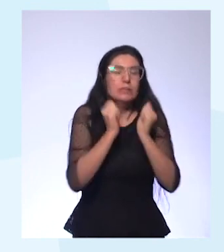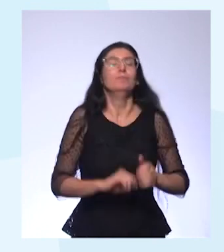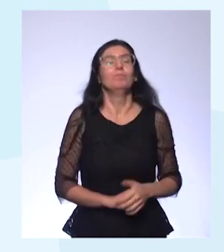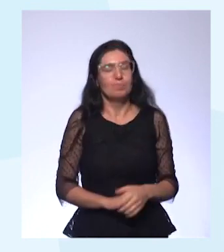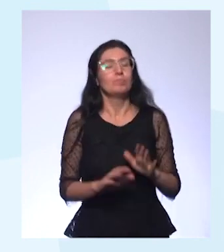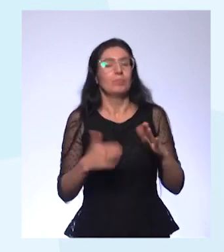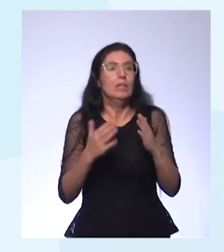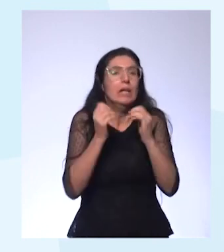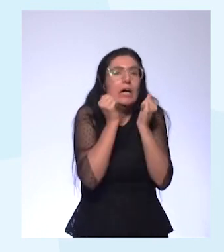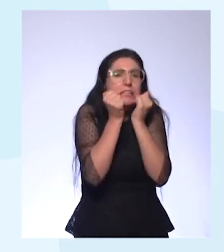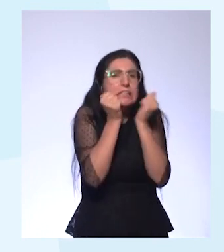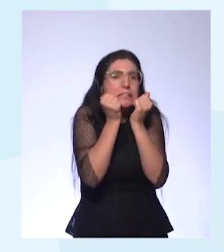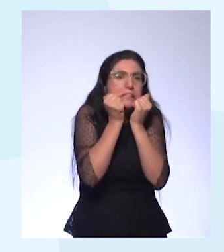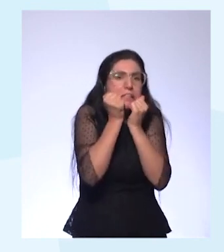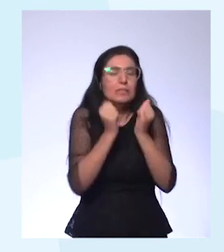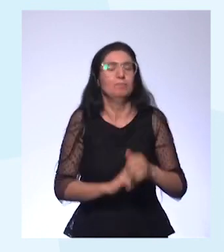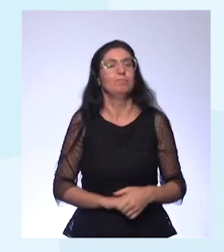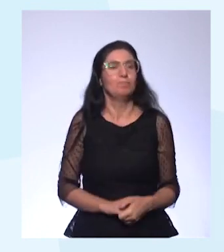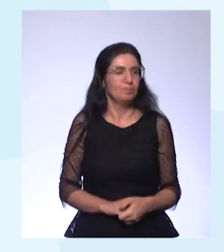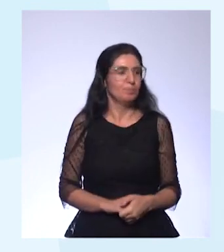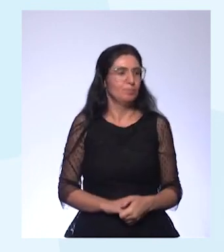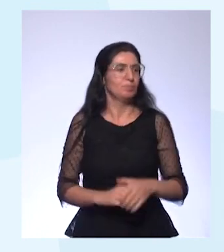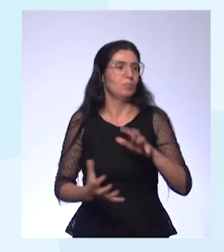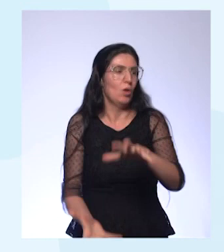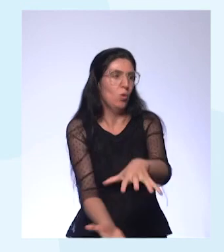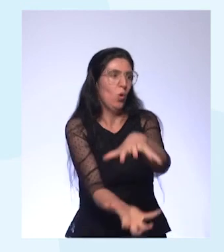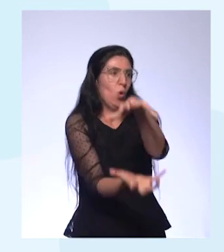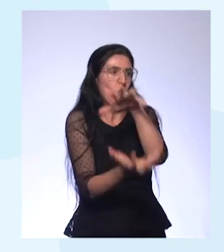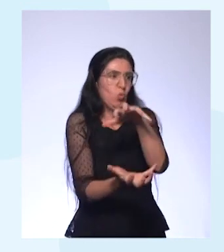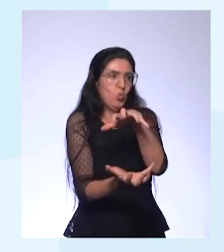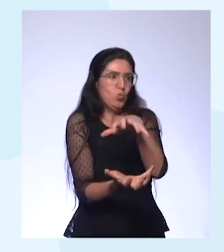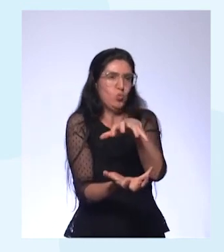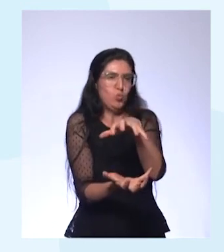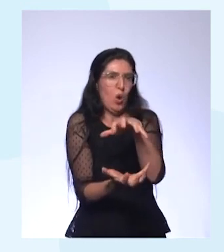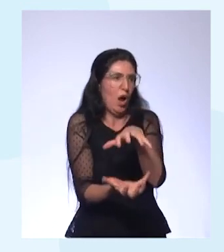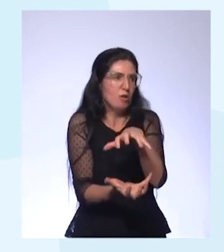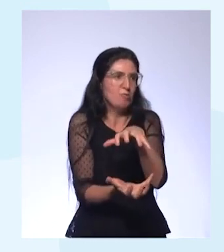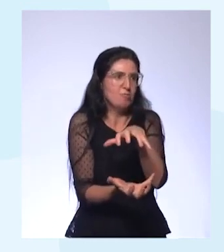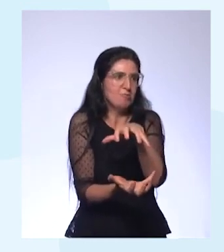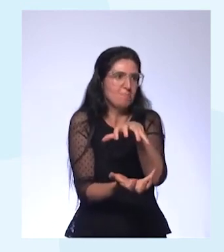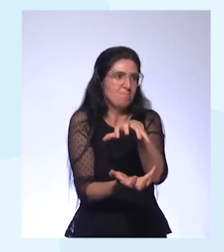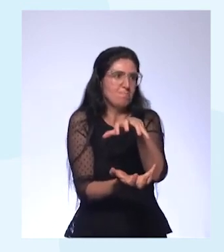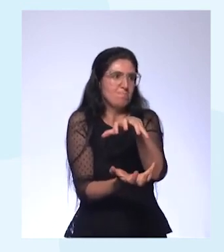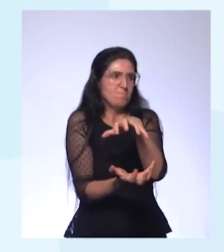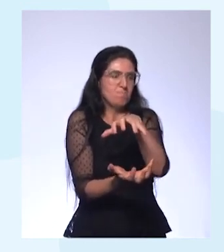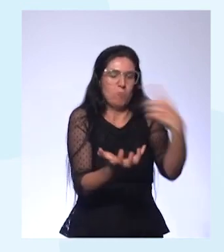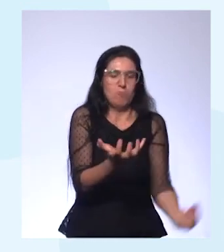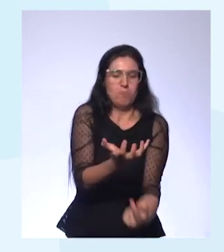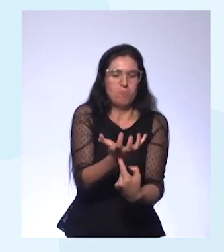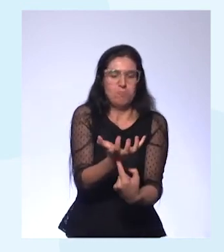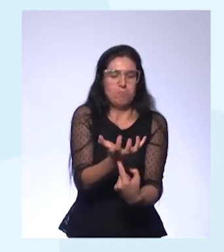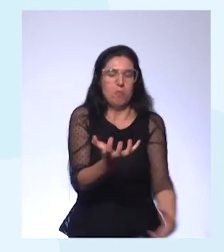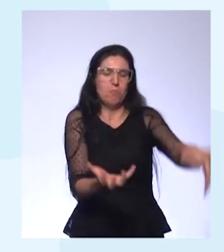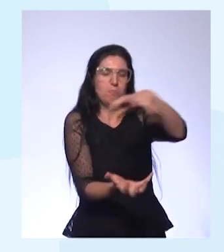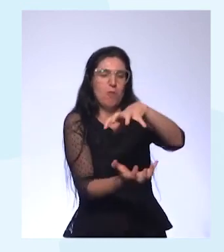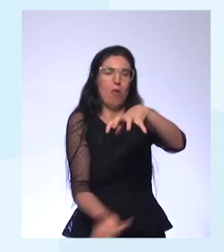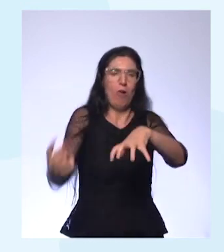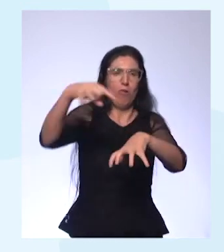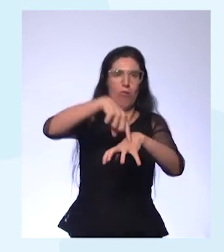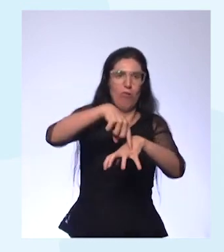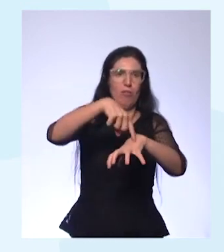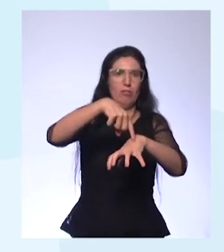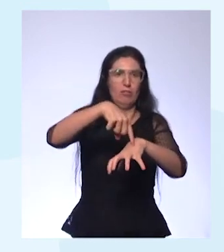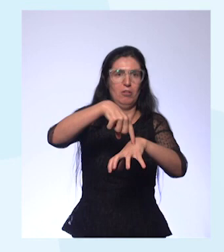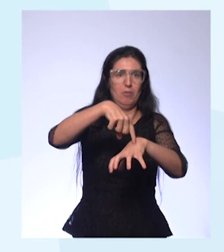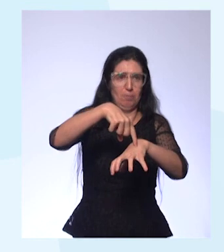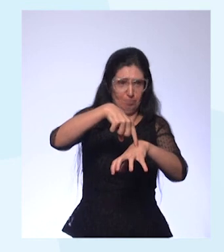né, de frias, né, com quantidade de gelo. Então, boa parte do ano está coberto de gelo, né? Nós temos aí as áreas tropicais,